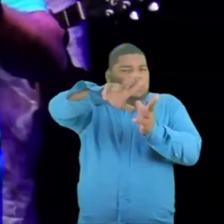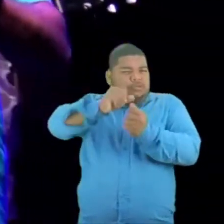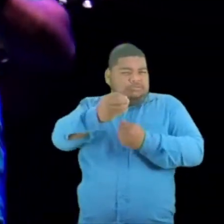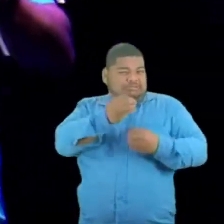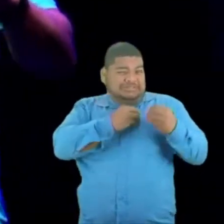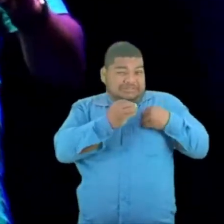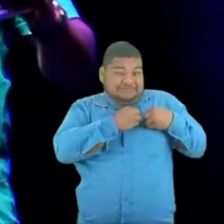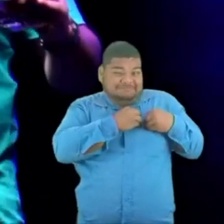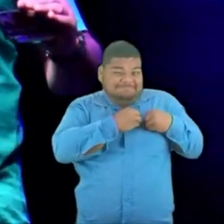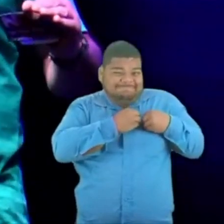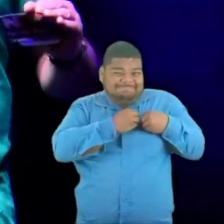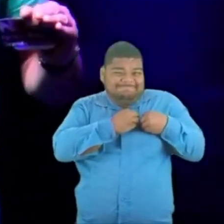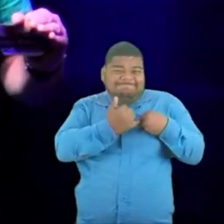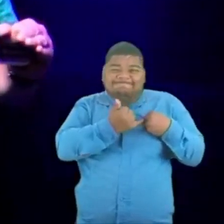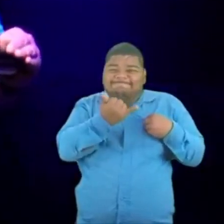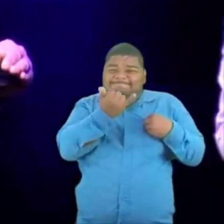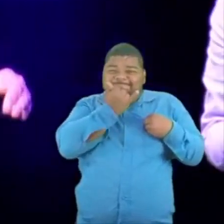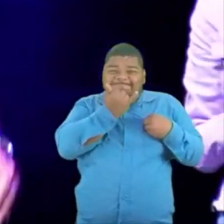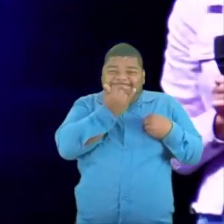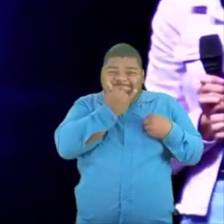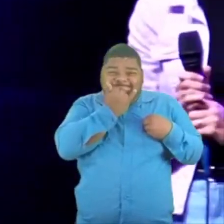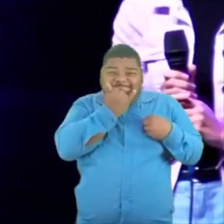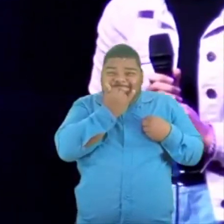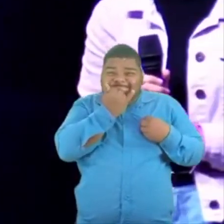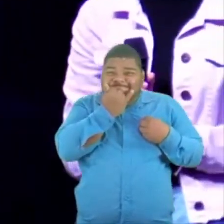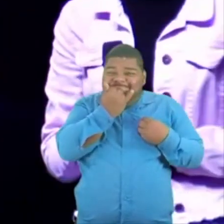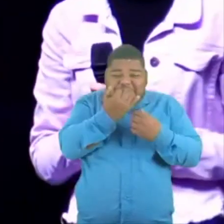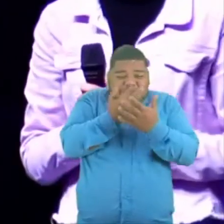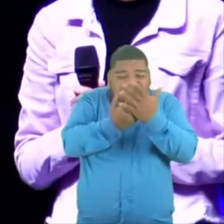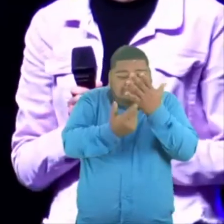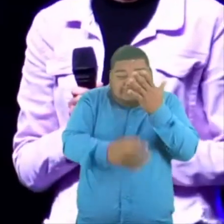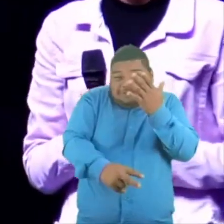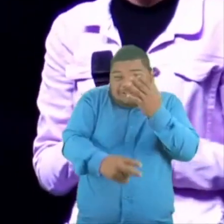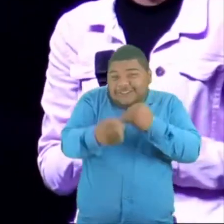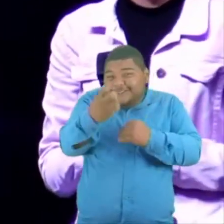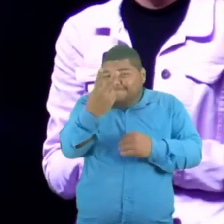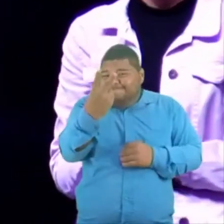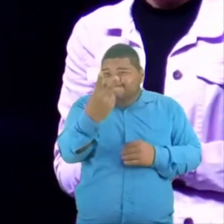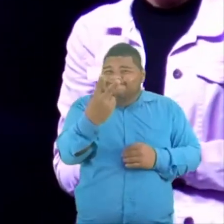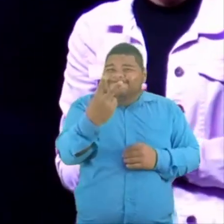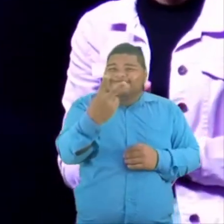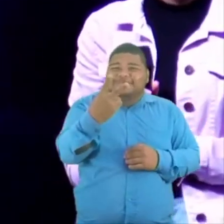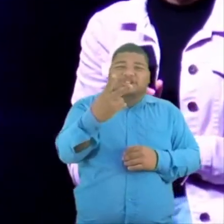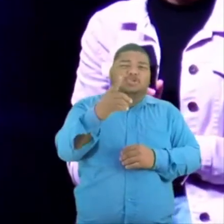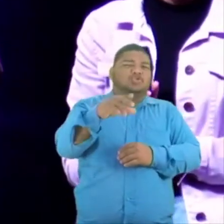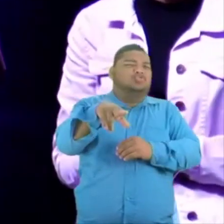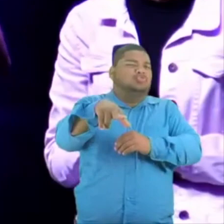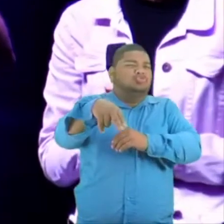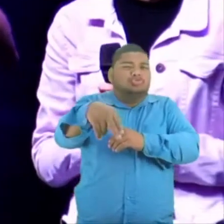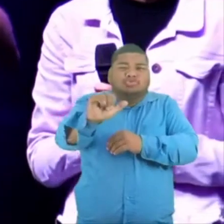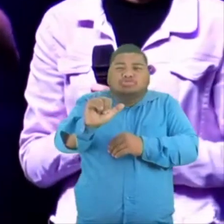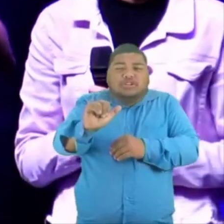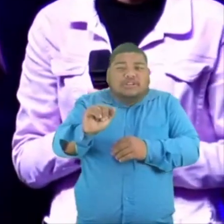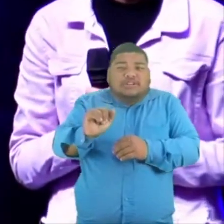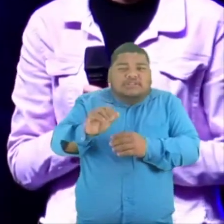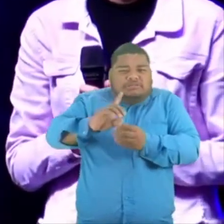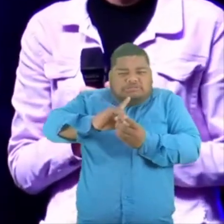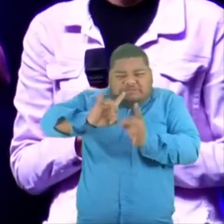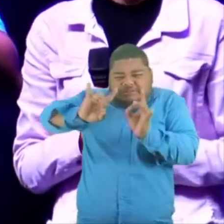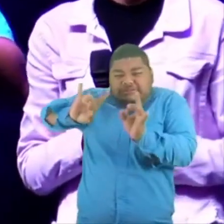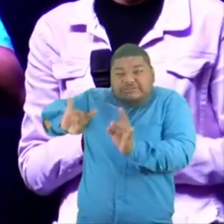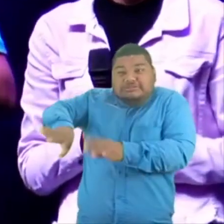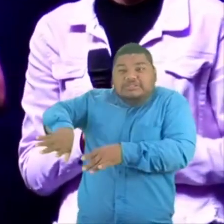pecados seriam perdoados pelo seu sangue. A segunda é que Ele jamais iria nos